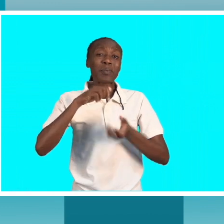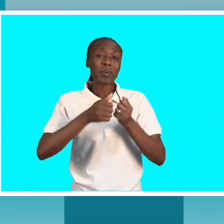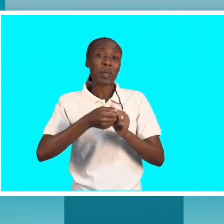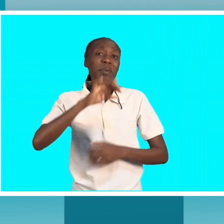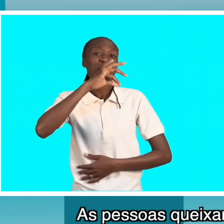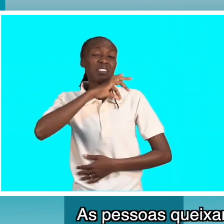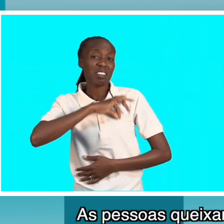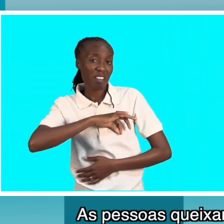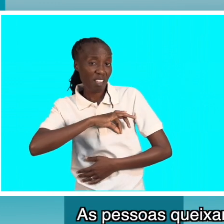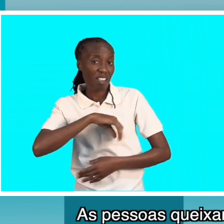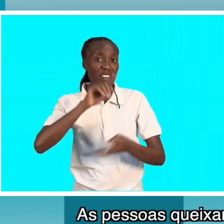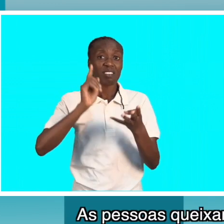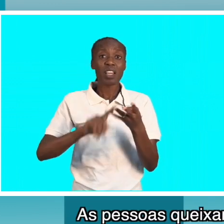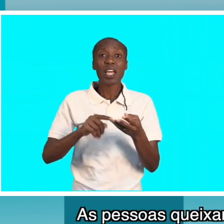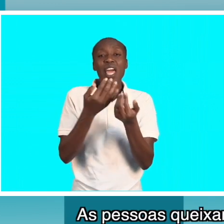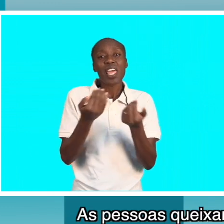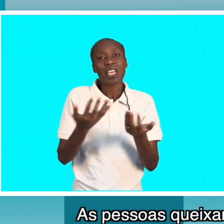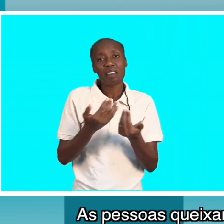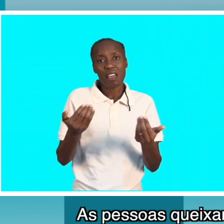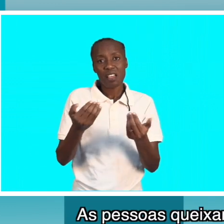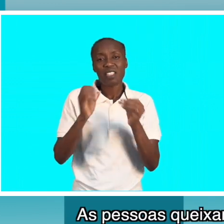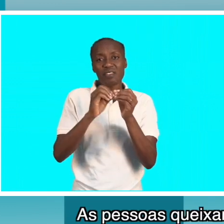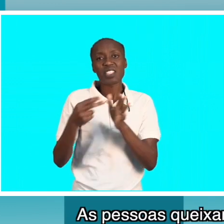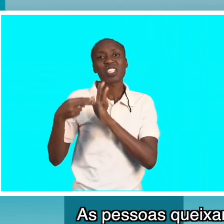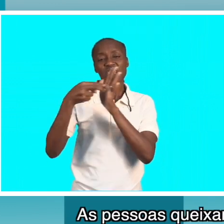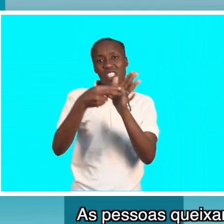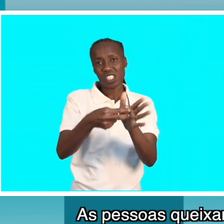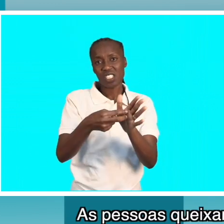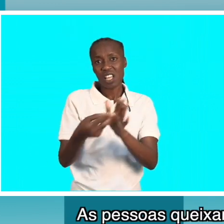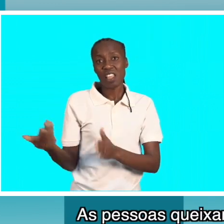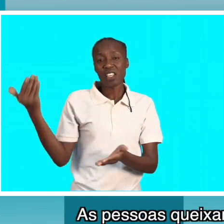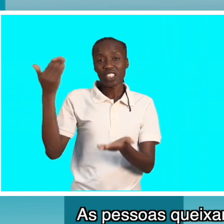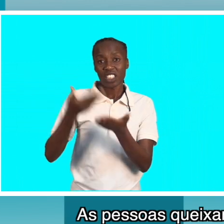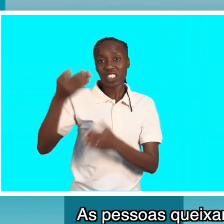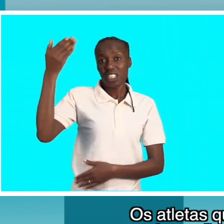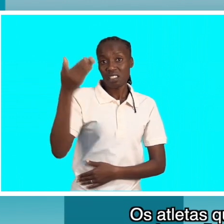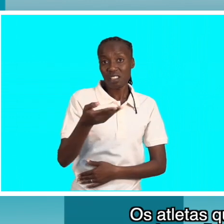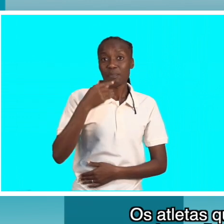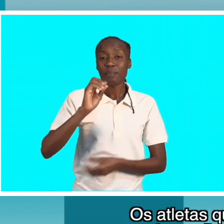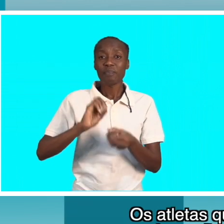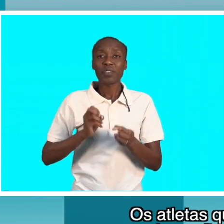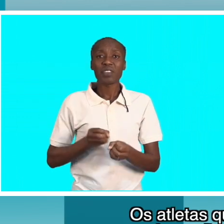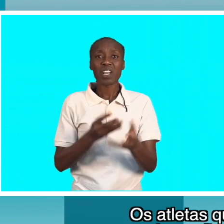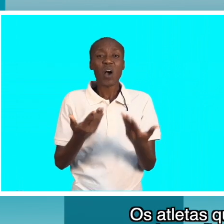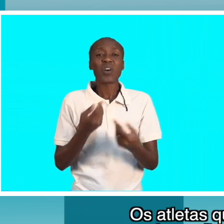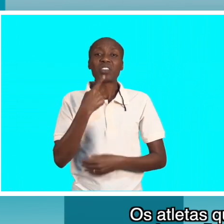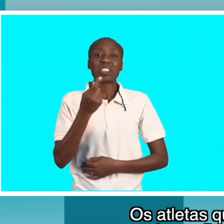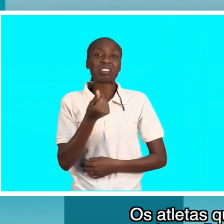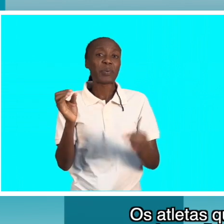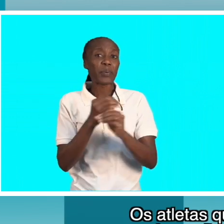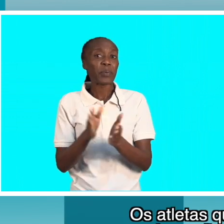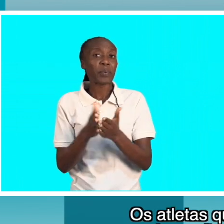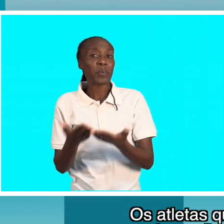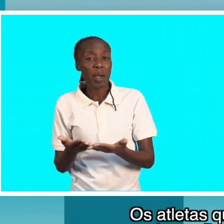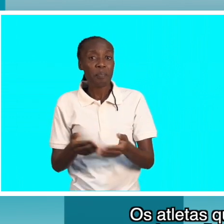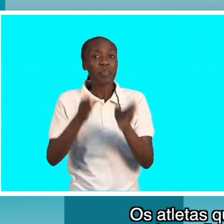Se for para os donos, já está se queixar com problemas de salário, problemas daquilo ali. Se for para aquelas crianças que vieram, a seguir a esse